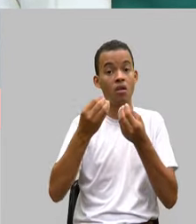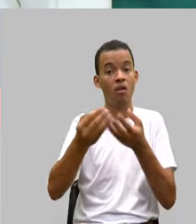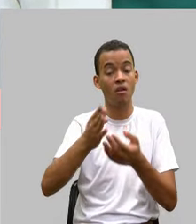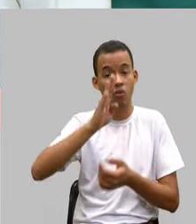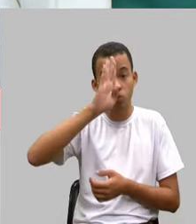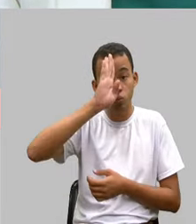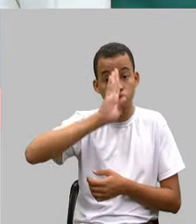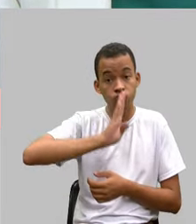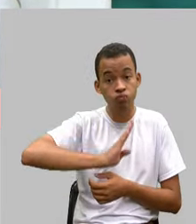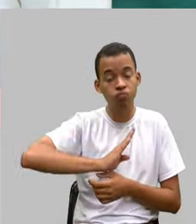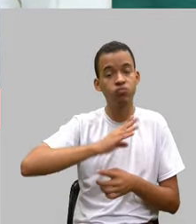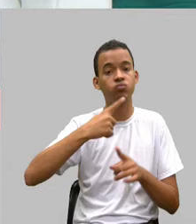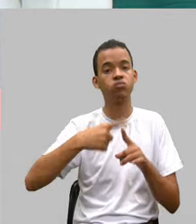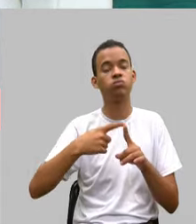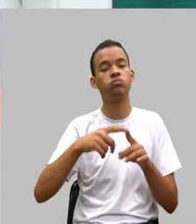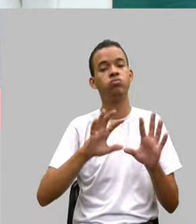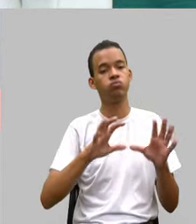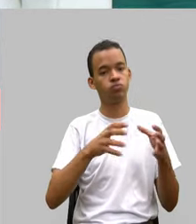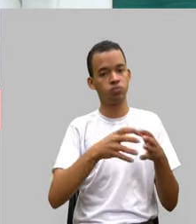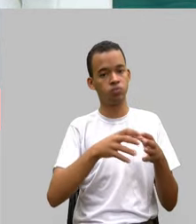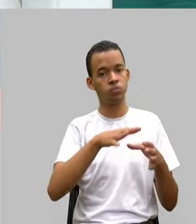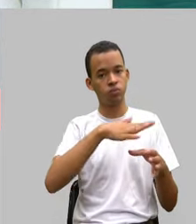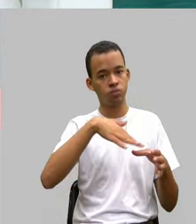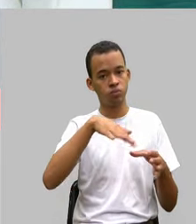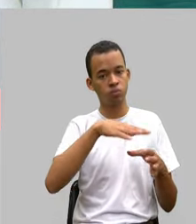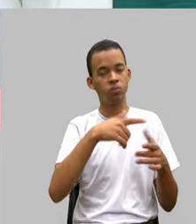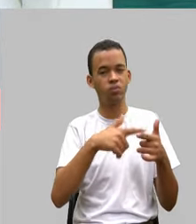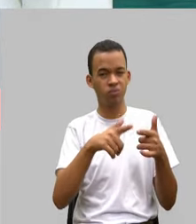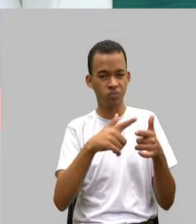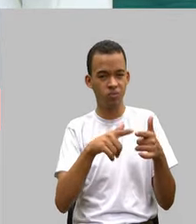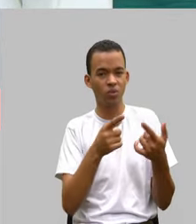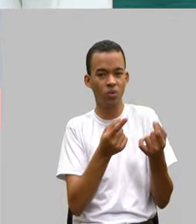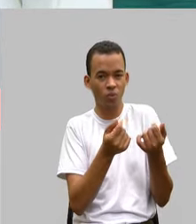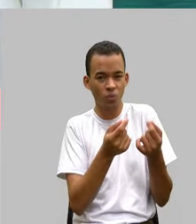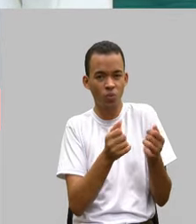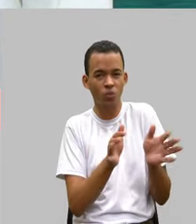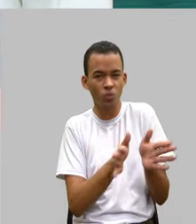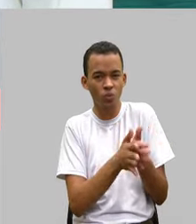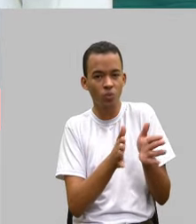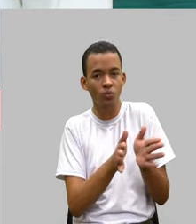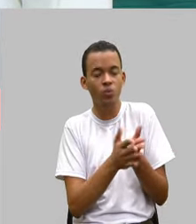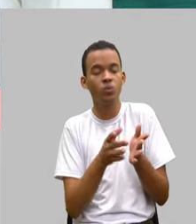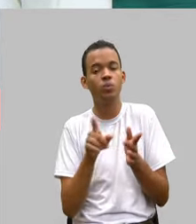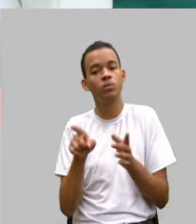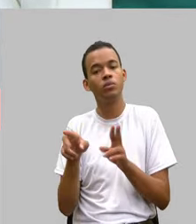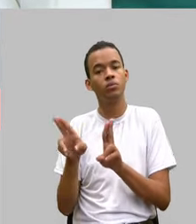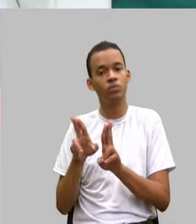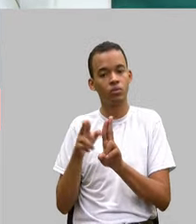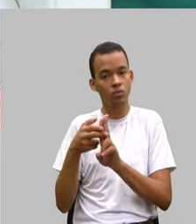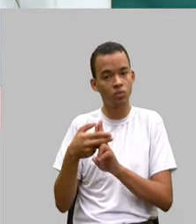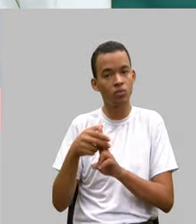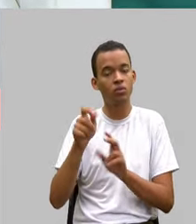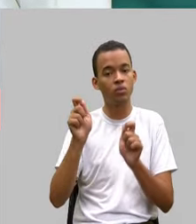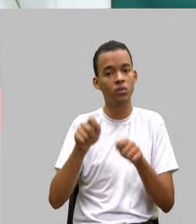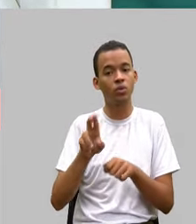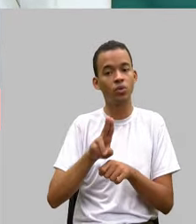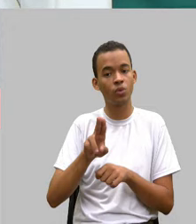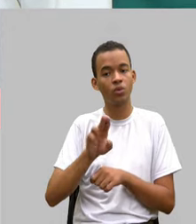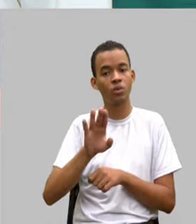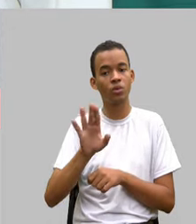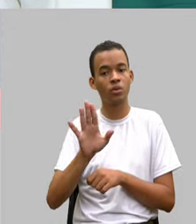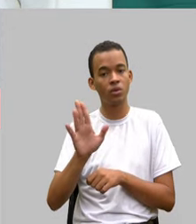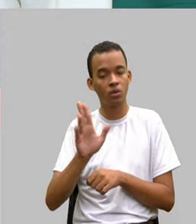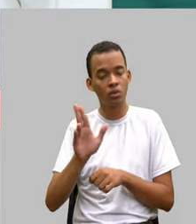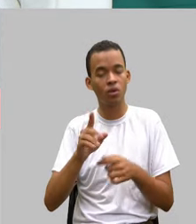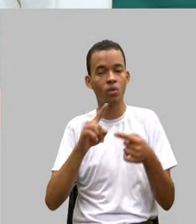socioeconômica mas o SUS já reconhece como auxiliar no tratamento né o uso da canaris para esquizofrenia e também para bruxismo e